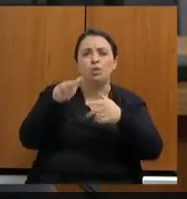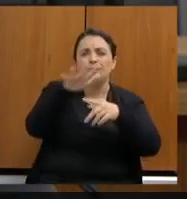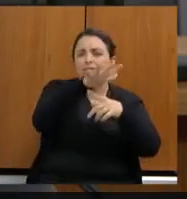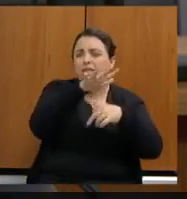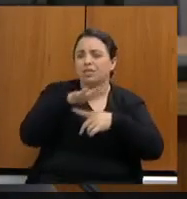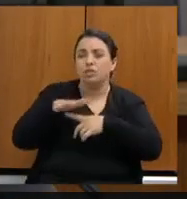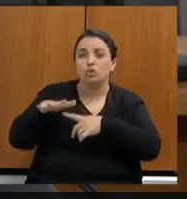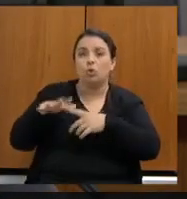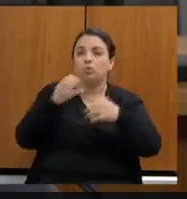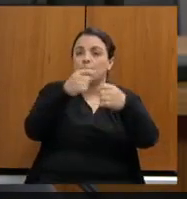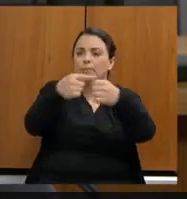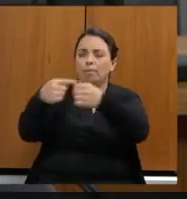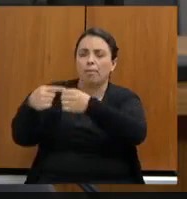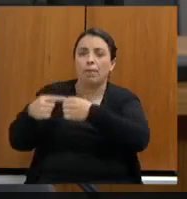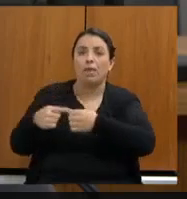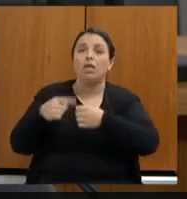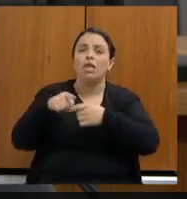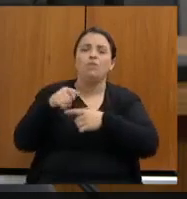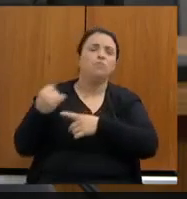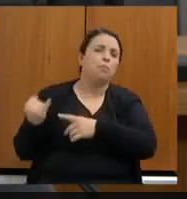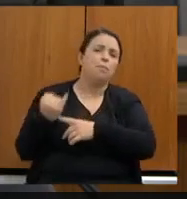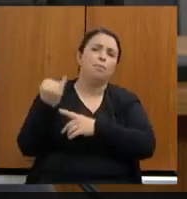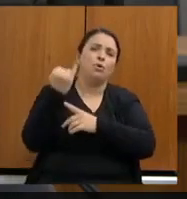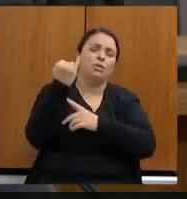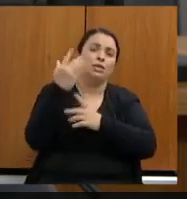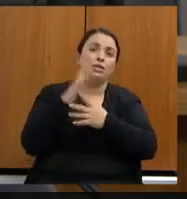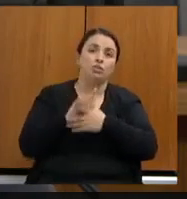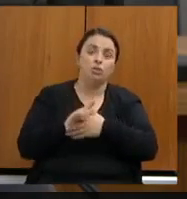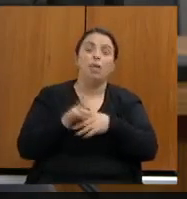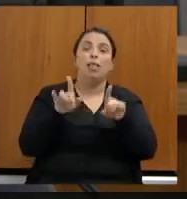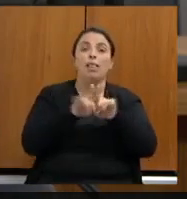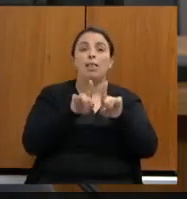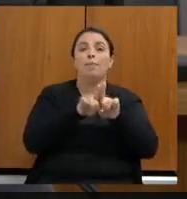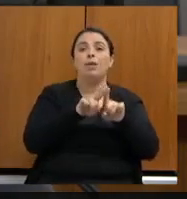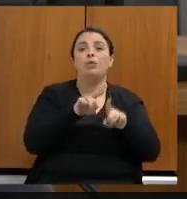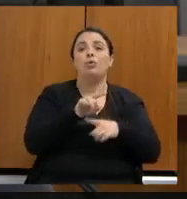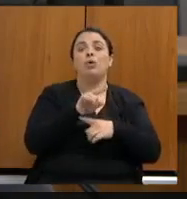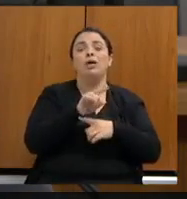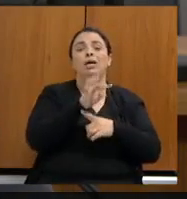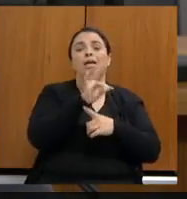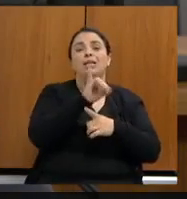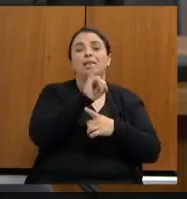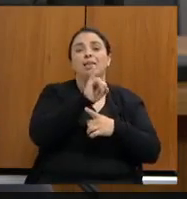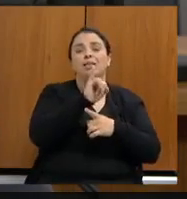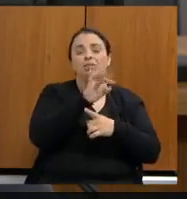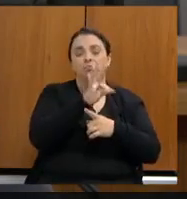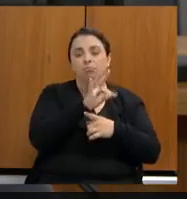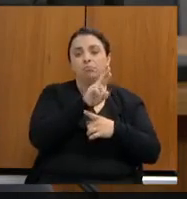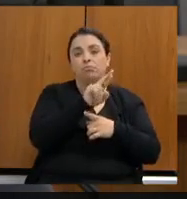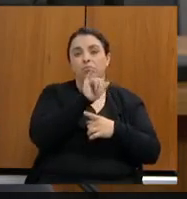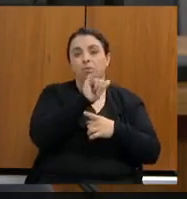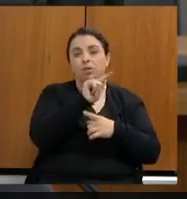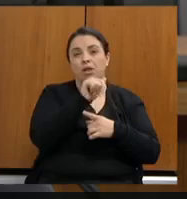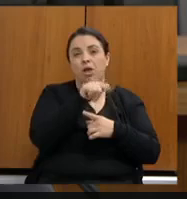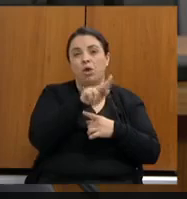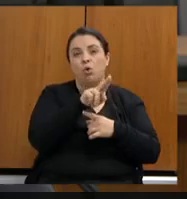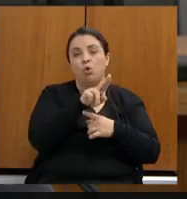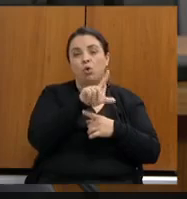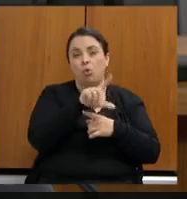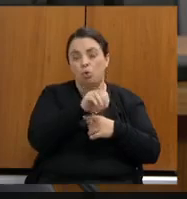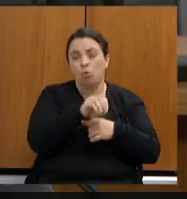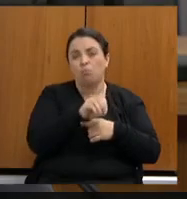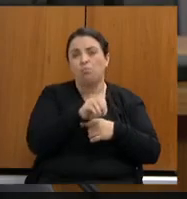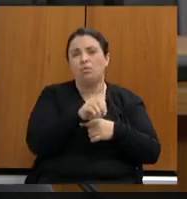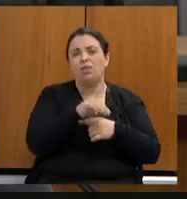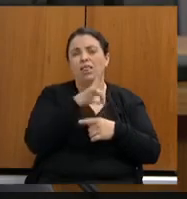e foi muito importante nós tiver no triângulo Rodrigo também lembro dado eu não vou conseguir da quantidade de aeronaves